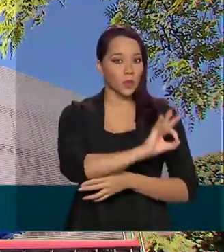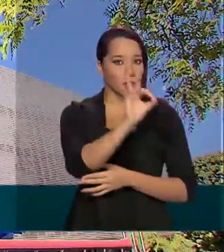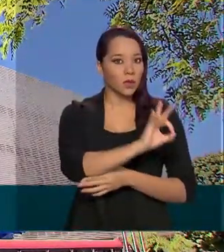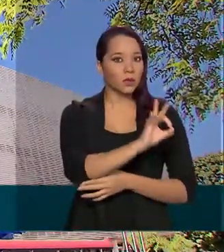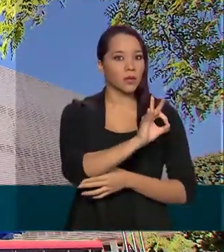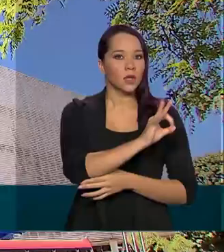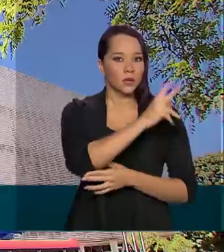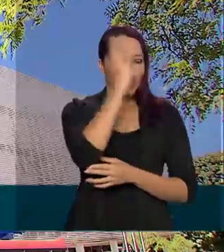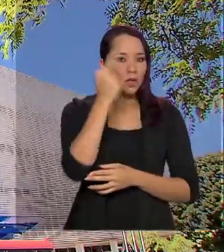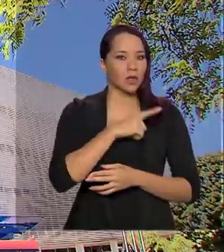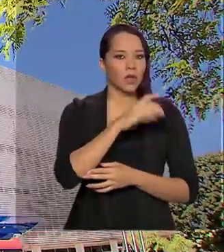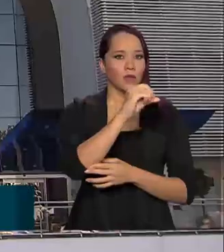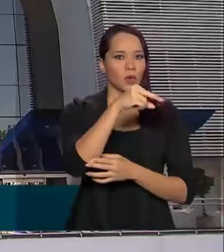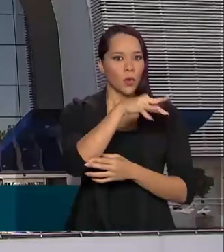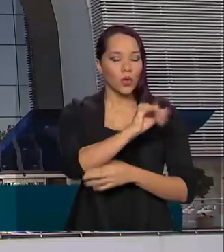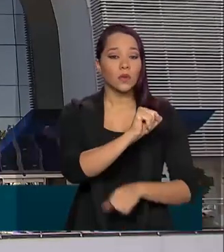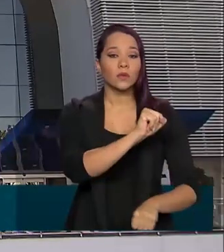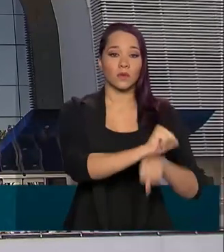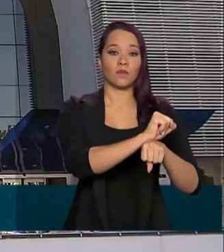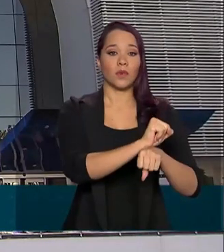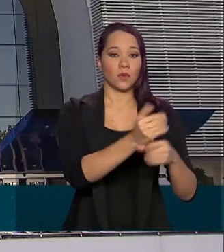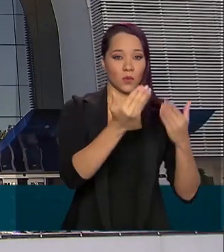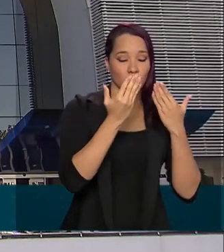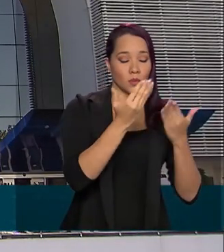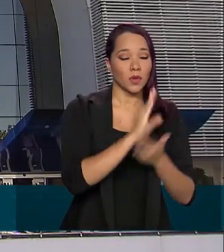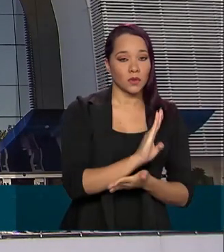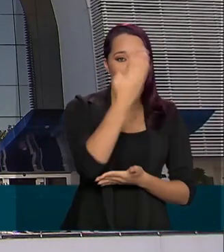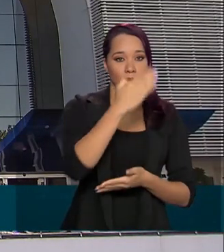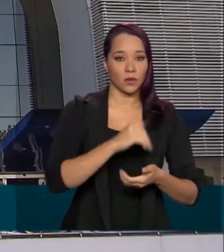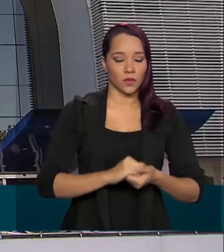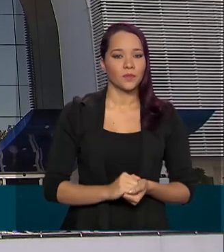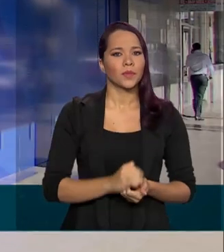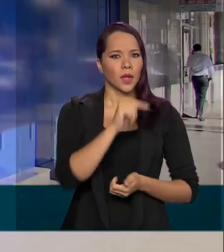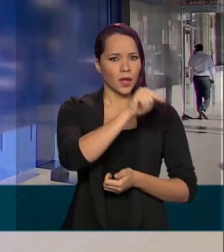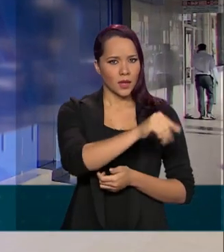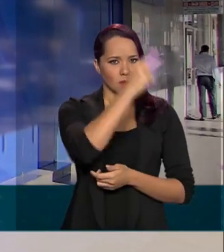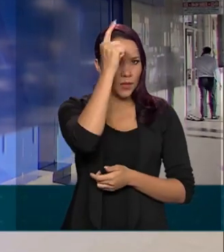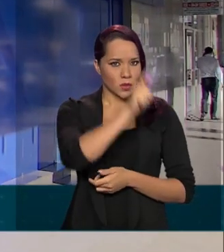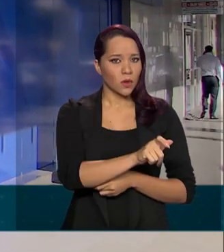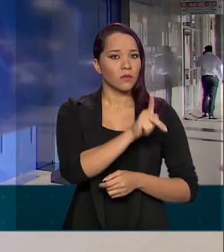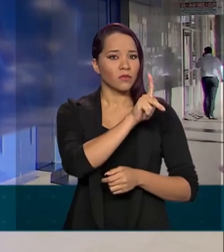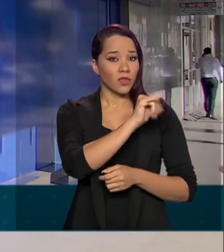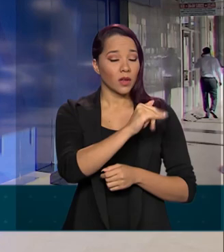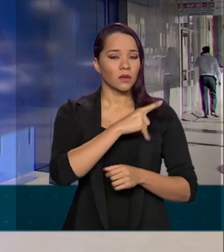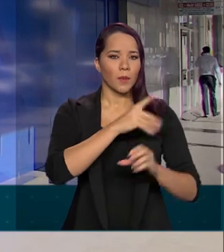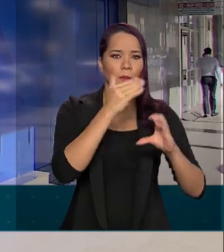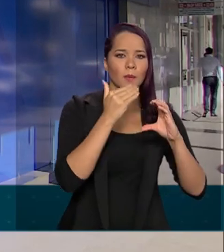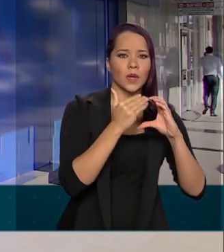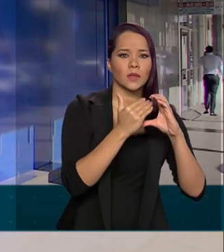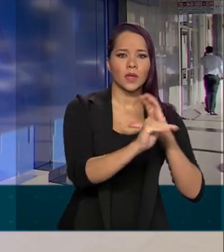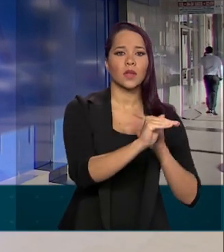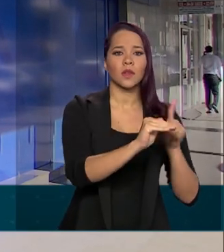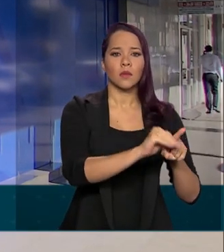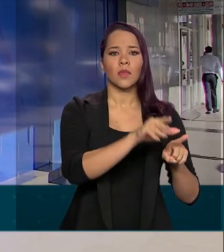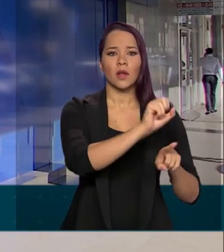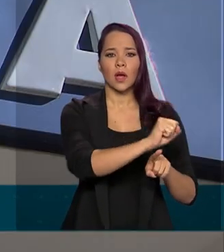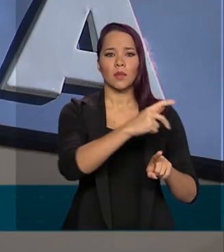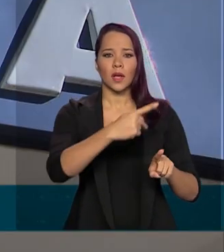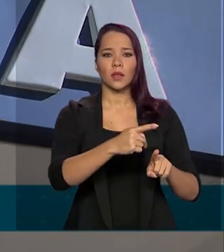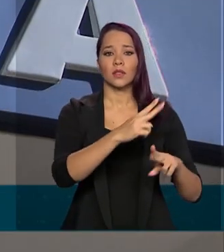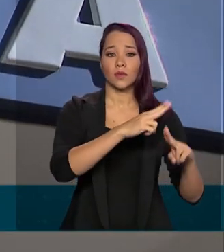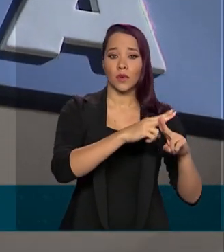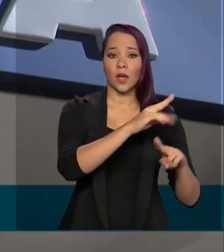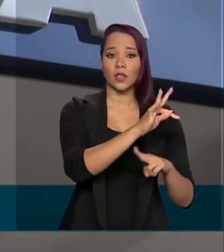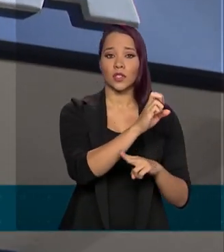tiveram as contas suspensas por suspeita de fraude. Essas pessoas vão receber uma mensagem pelo aplicativo Caixa Tem